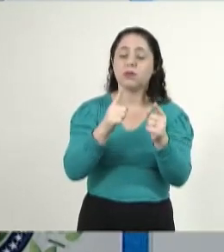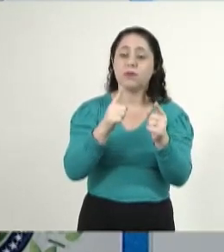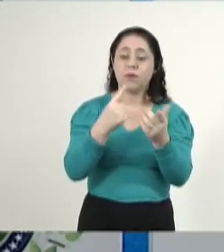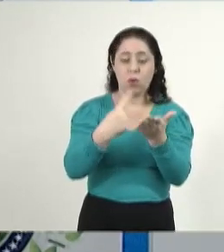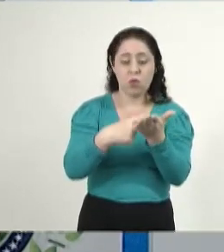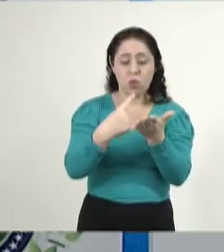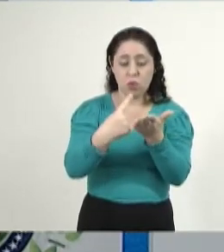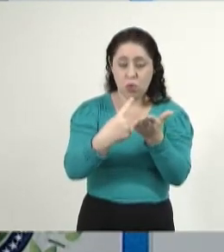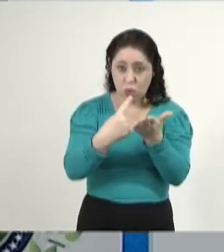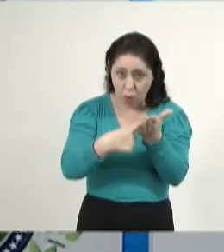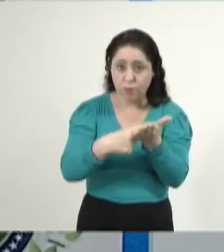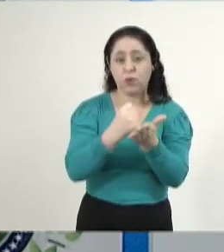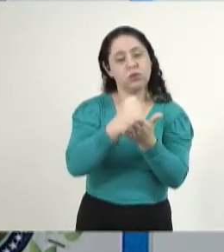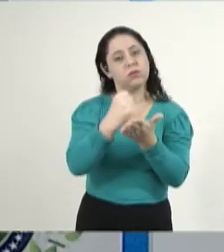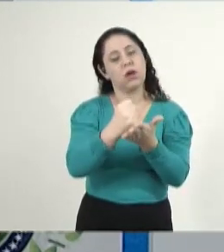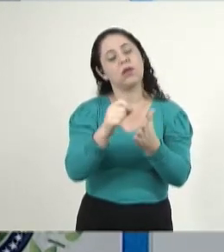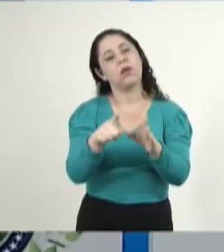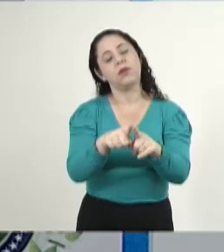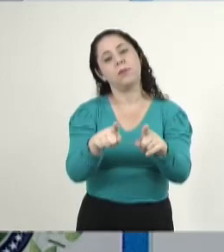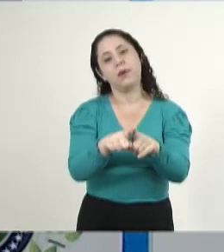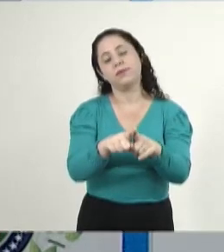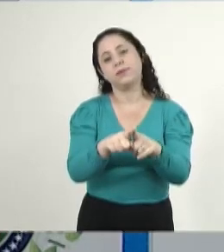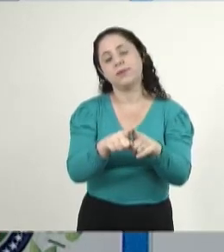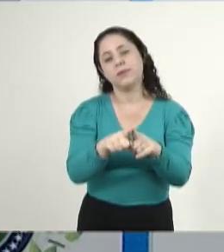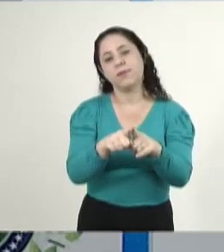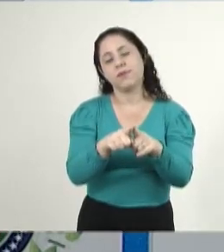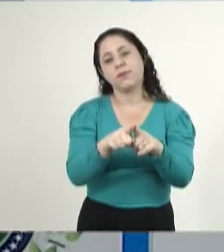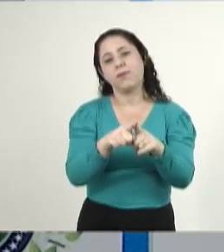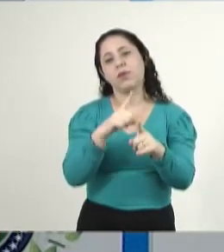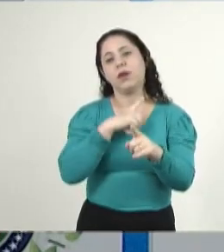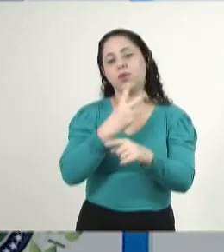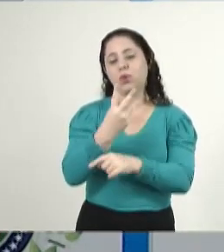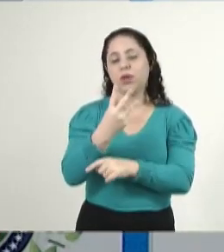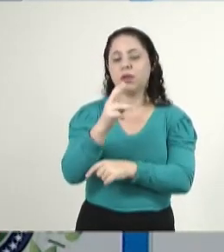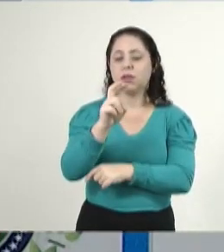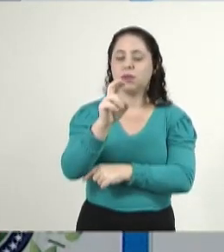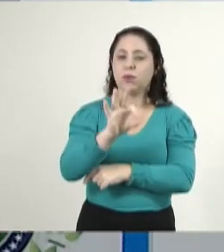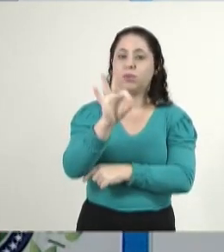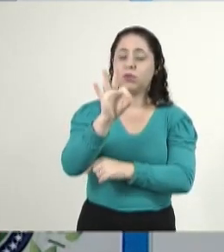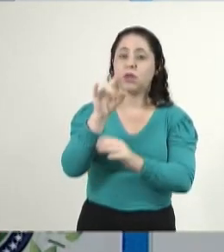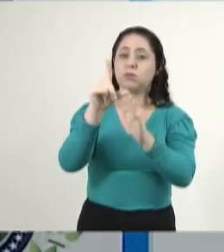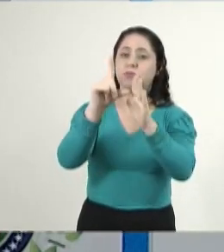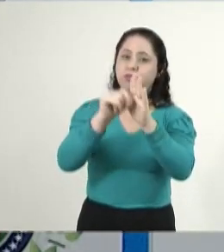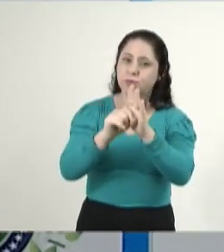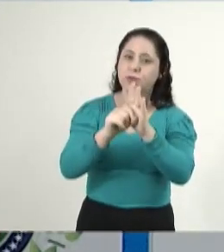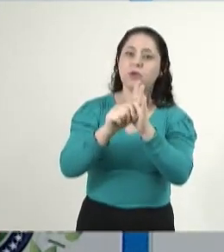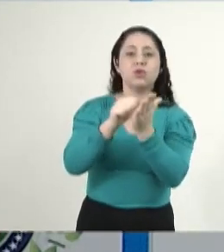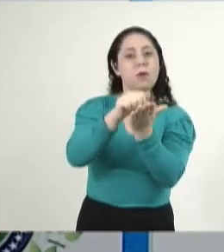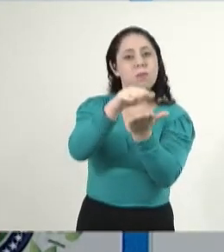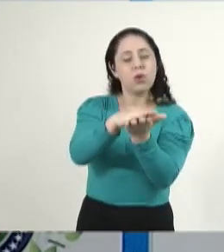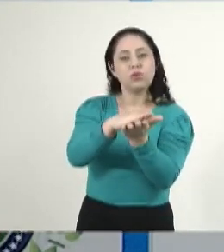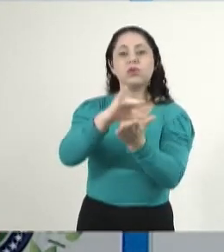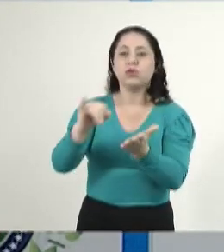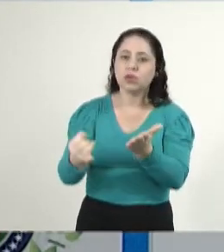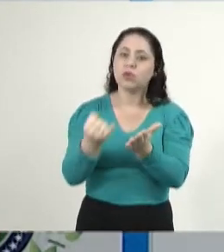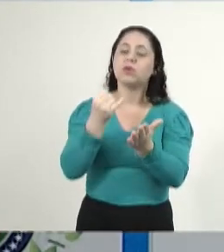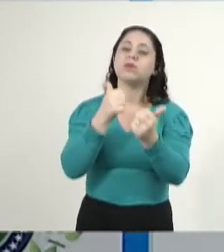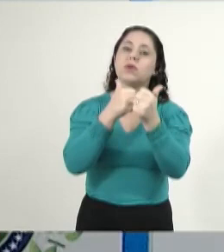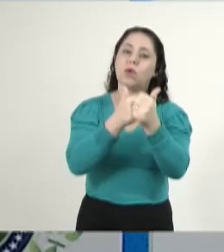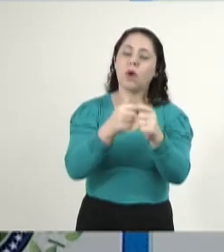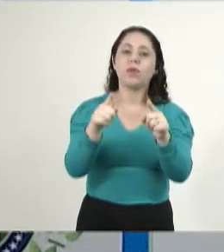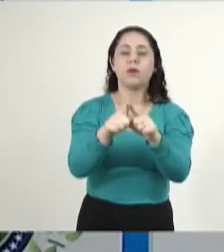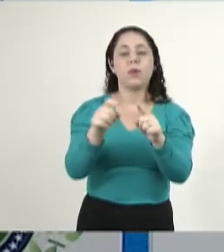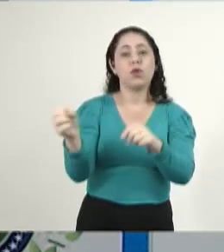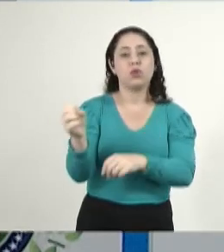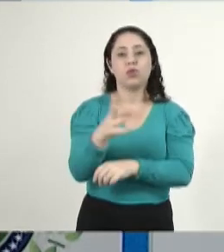dívida, fazer um novo contrato, atualizar esse contrato, tendo 35% de desconto nos juros e na multa, seguindo aí, pagando